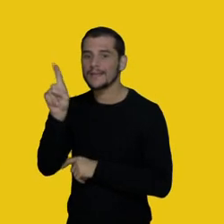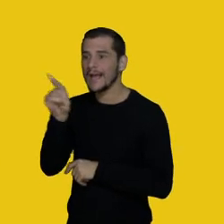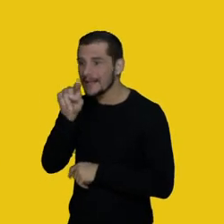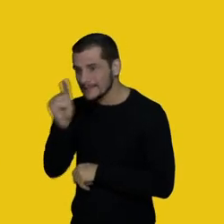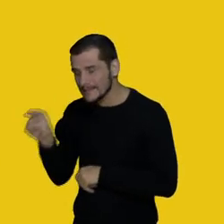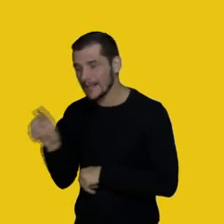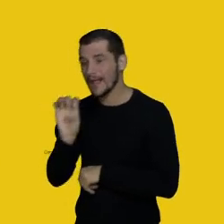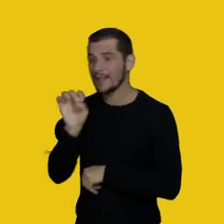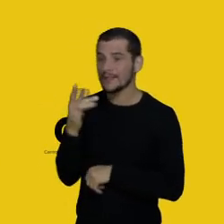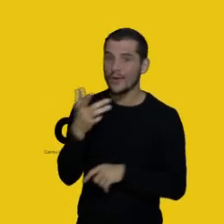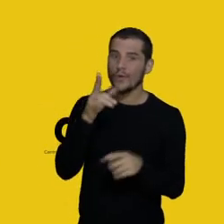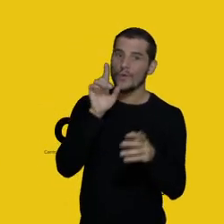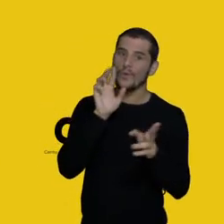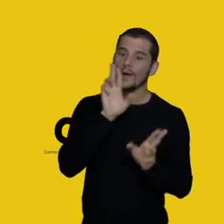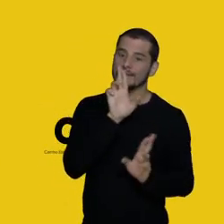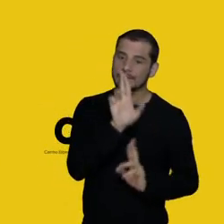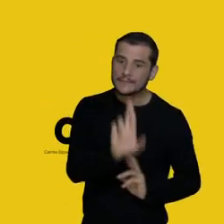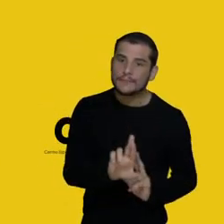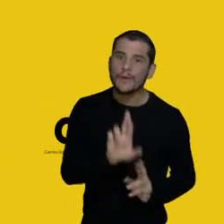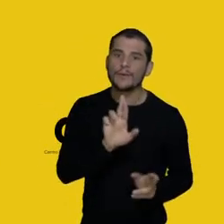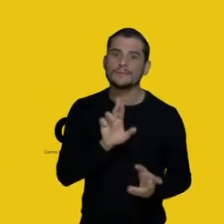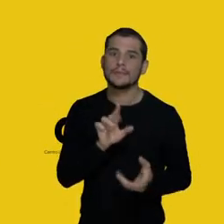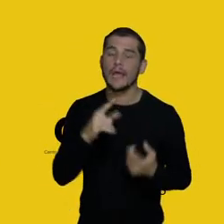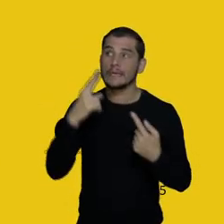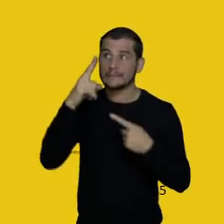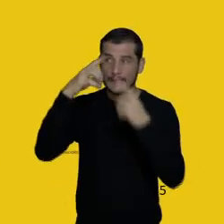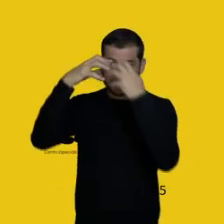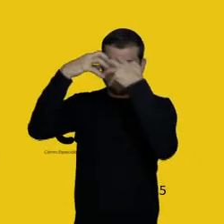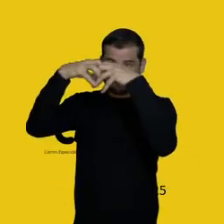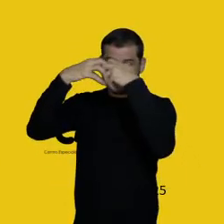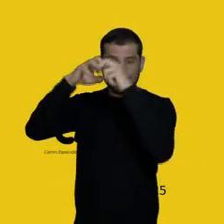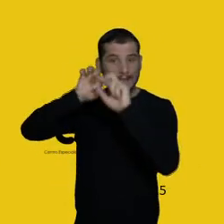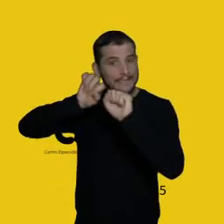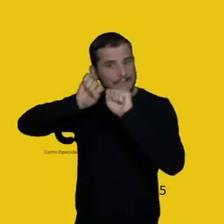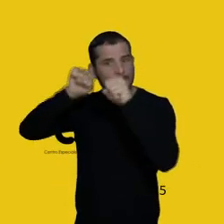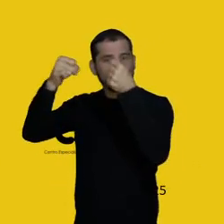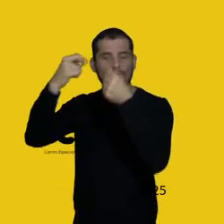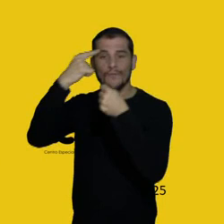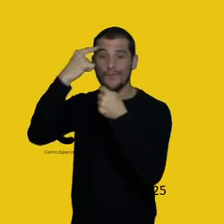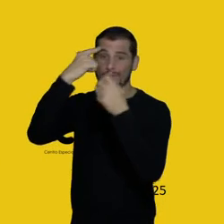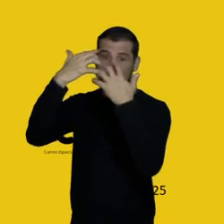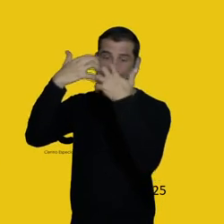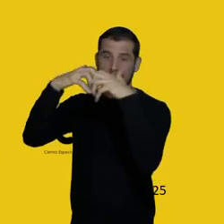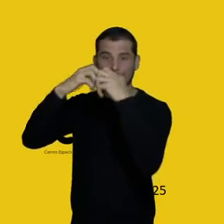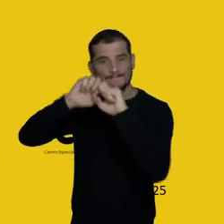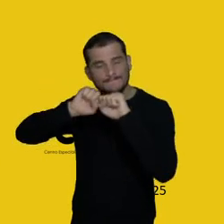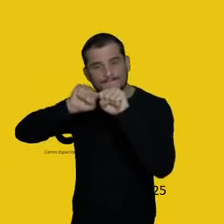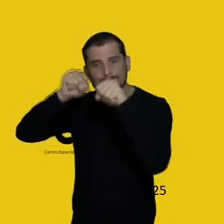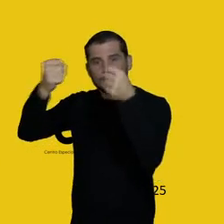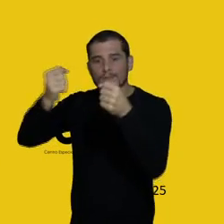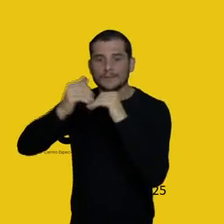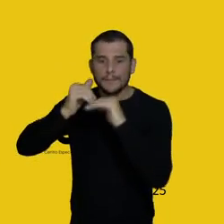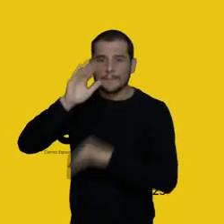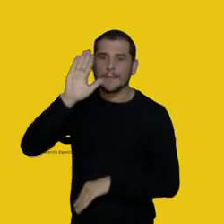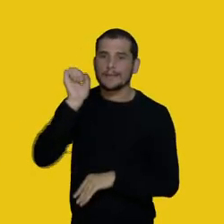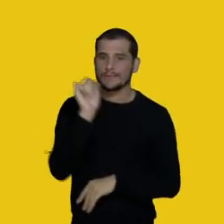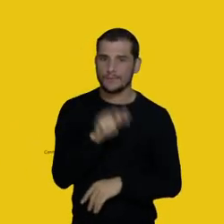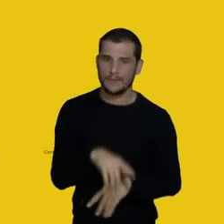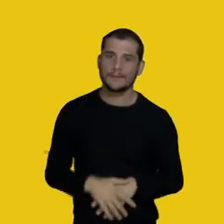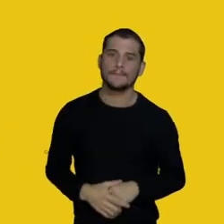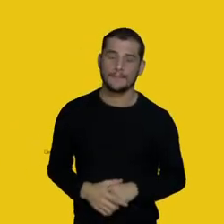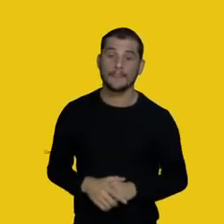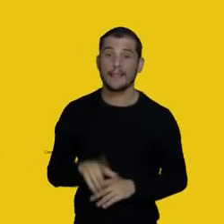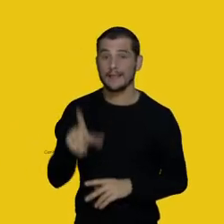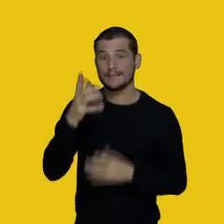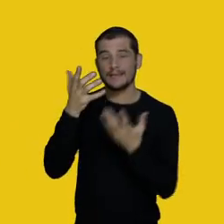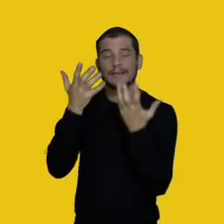cansam muito porque o esforço deles com esse cérebro funcionando diferente cansa muito então